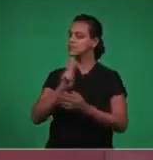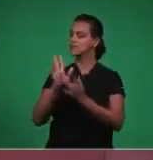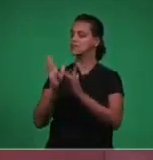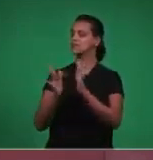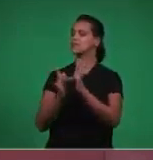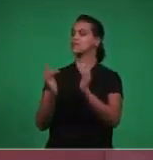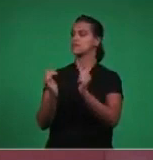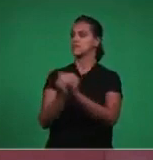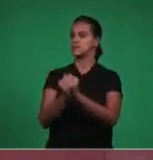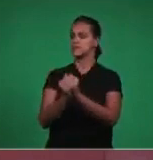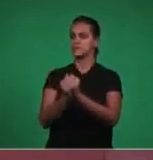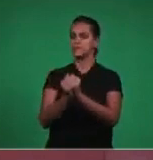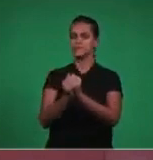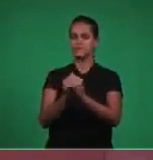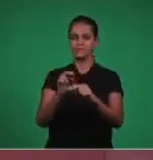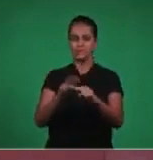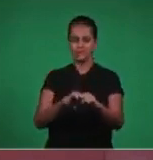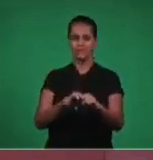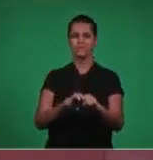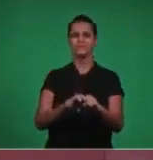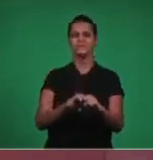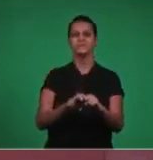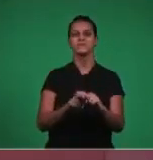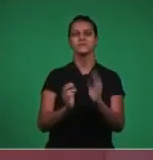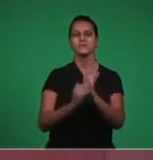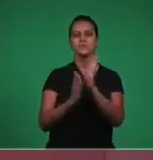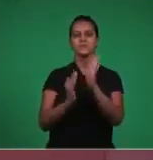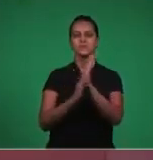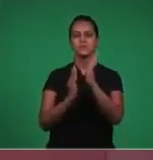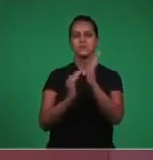Jesus. Assentados, vamos cantar um louvor.